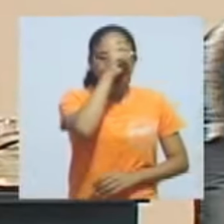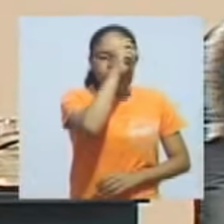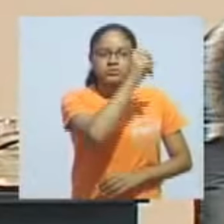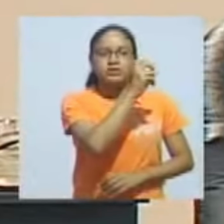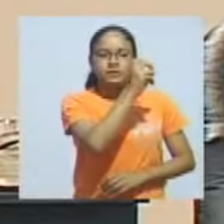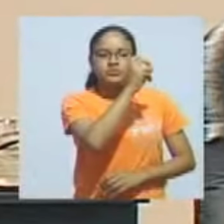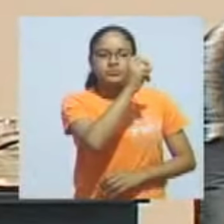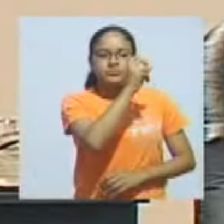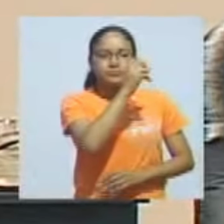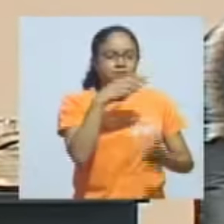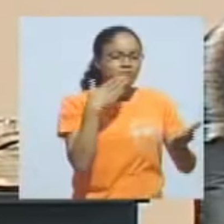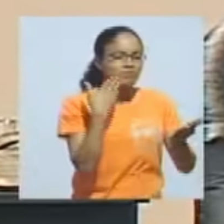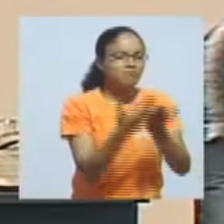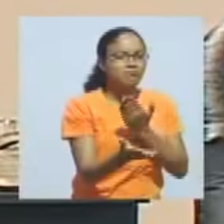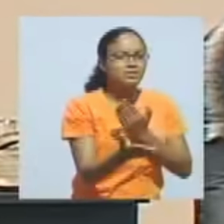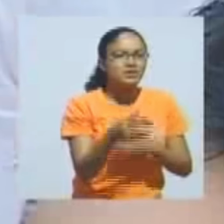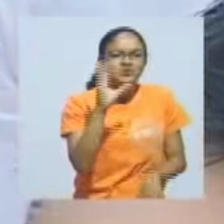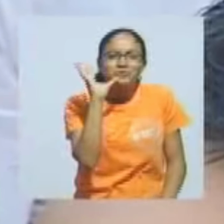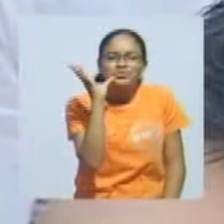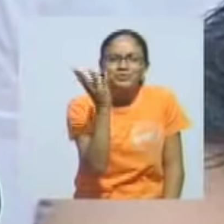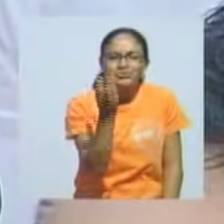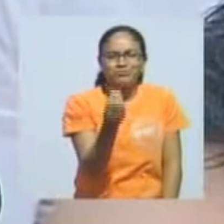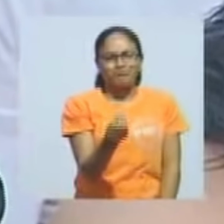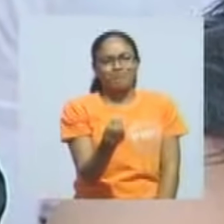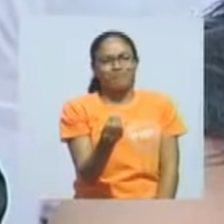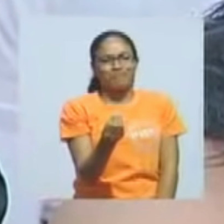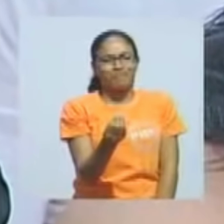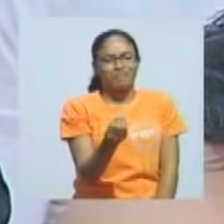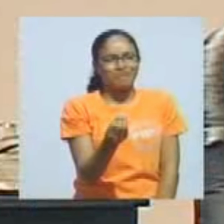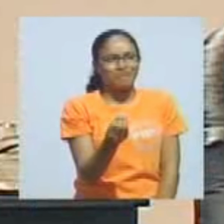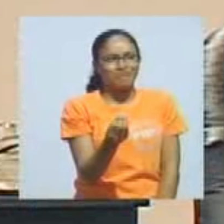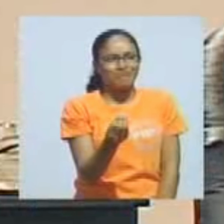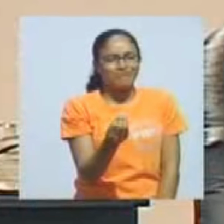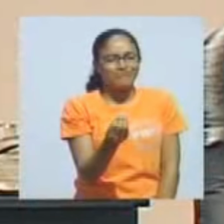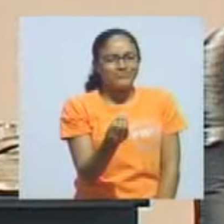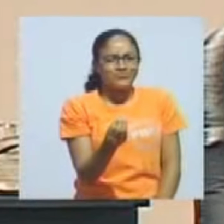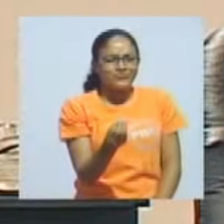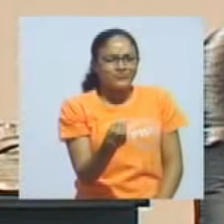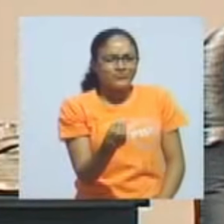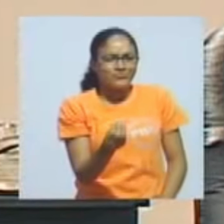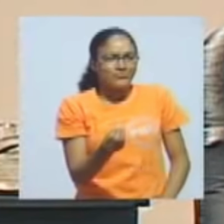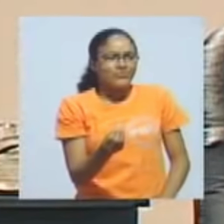Você perde tudo. Você é um trapo em cima de uma cama,